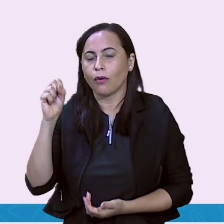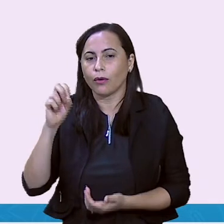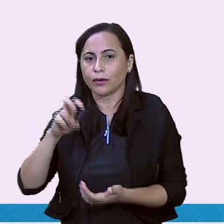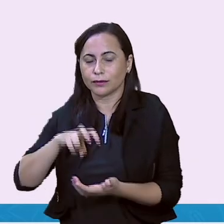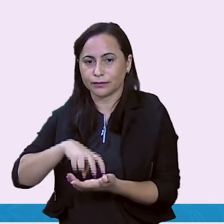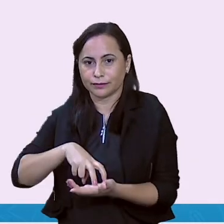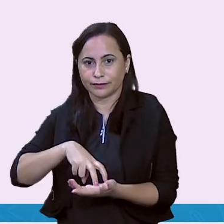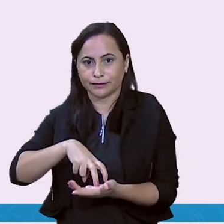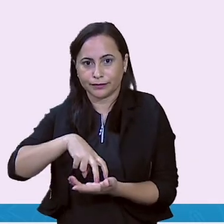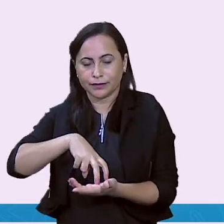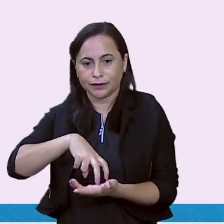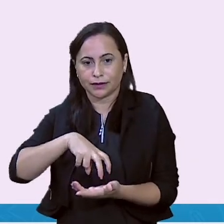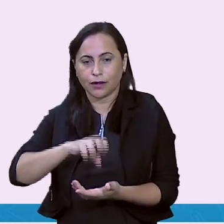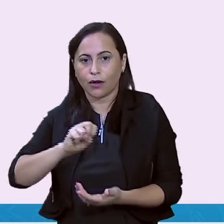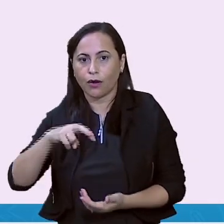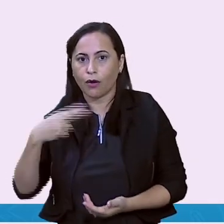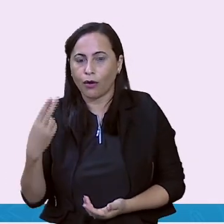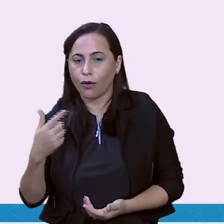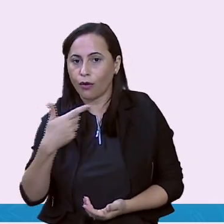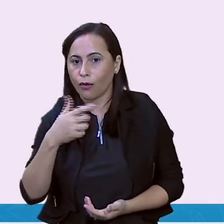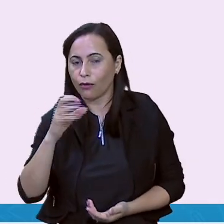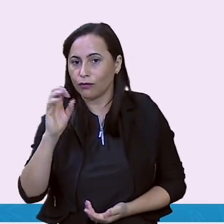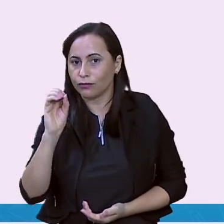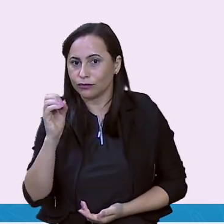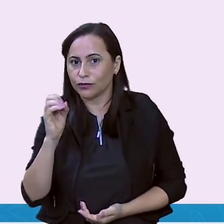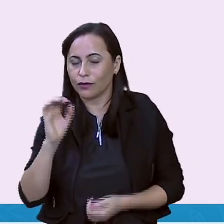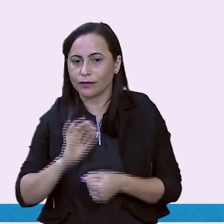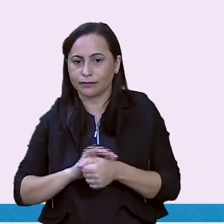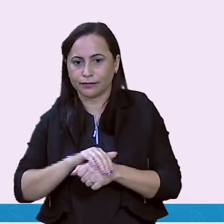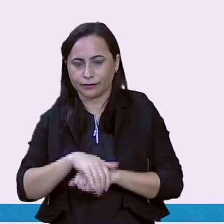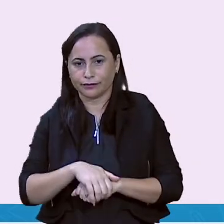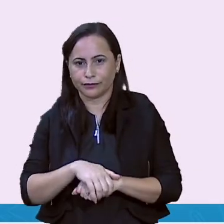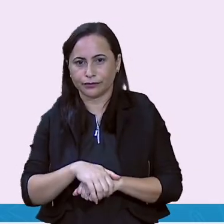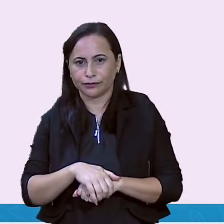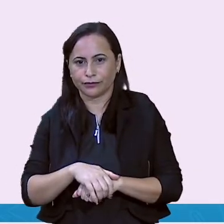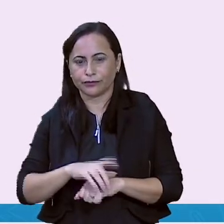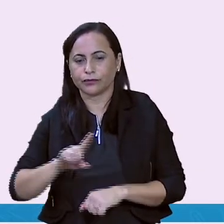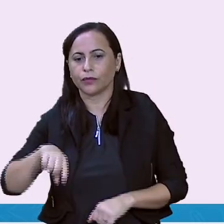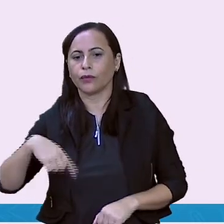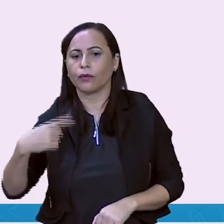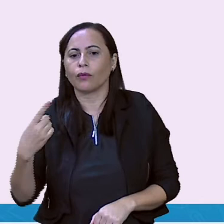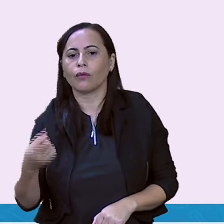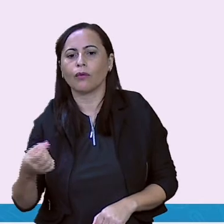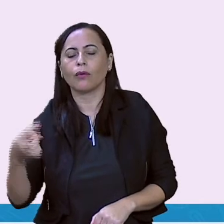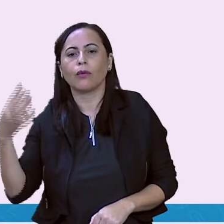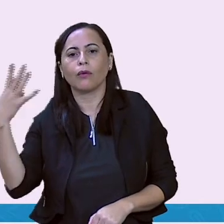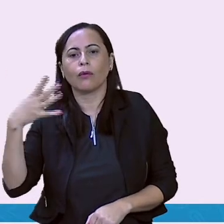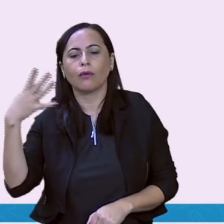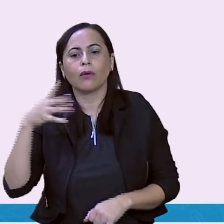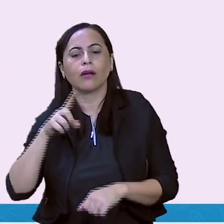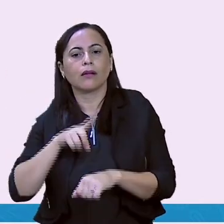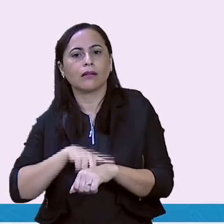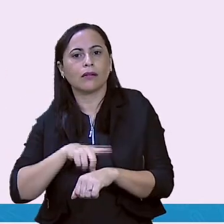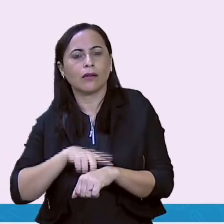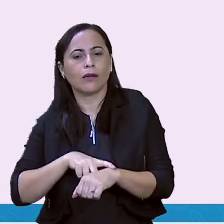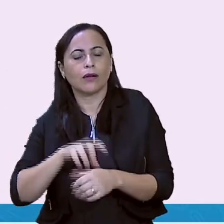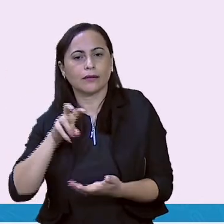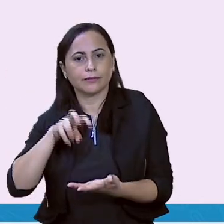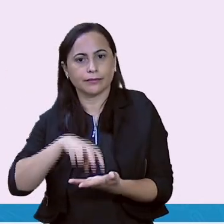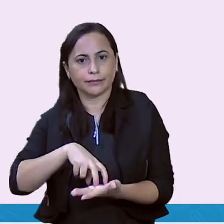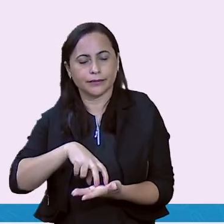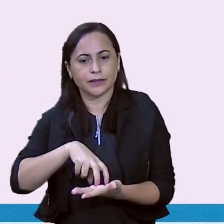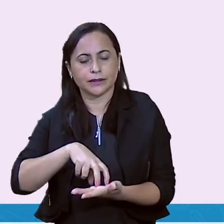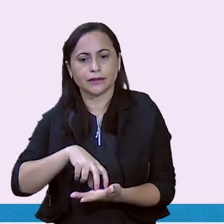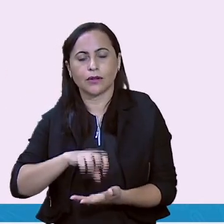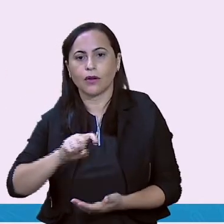da noite. O terceiro pode ser 4 horas da manhã ou 4 horas